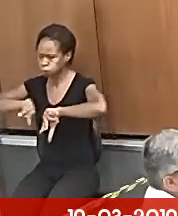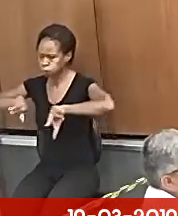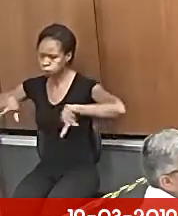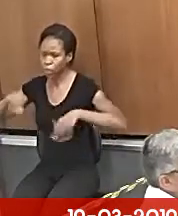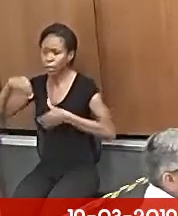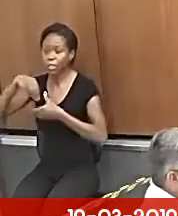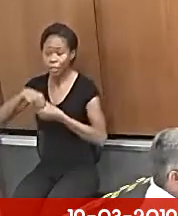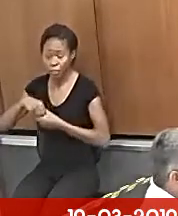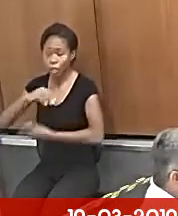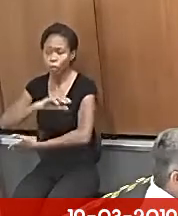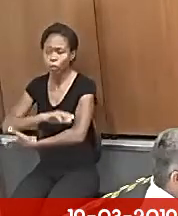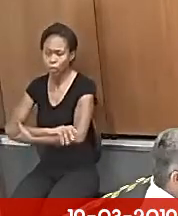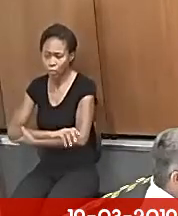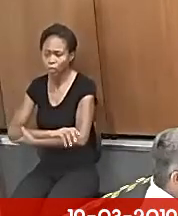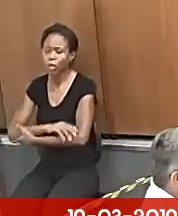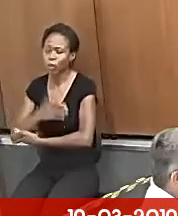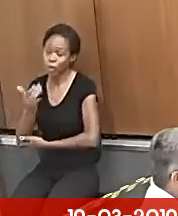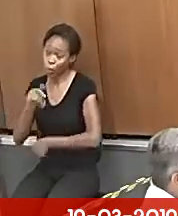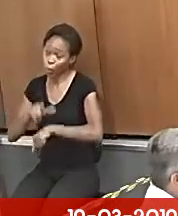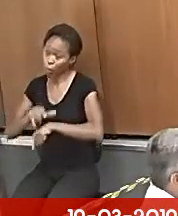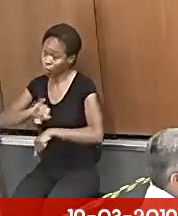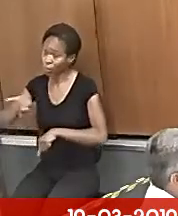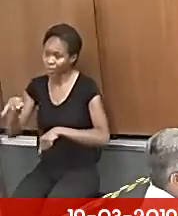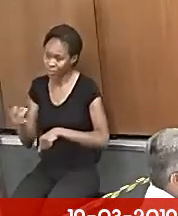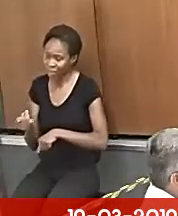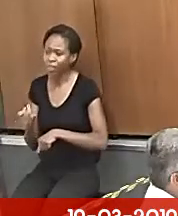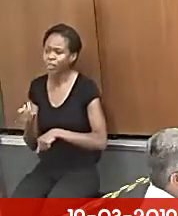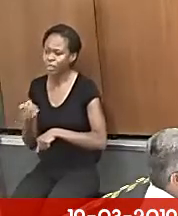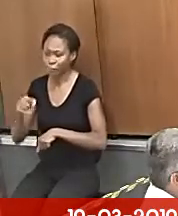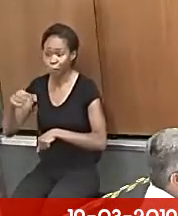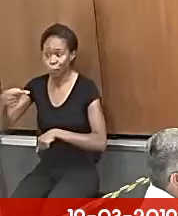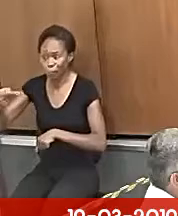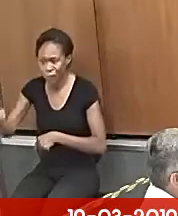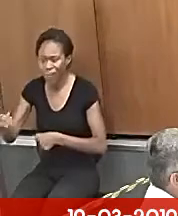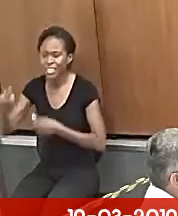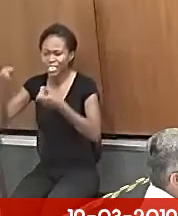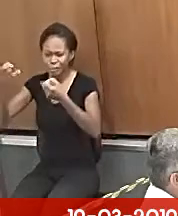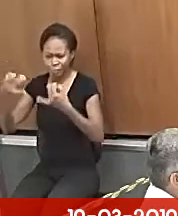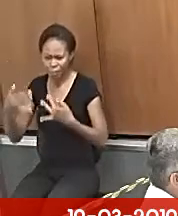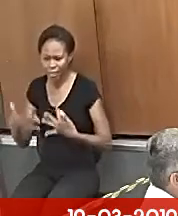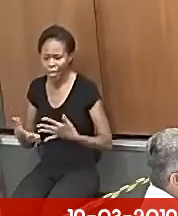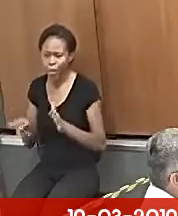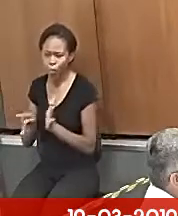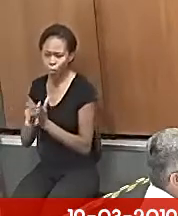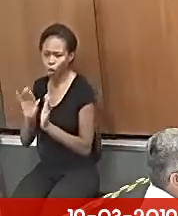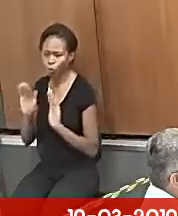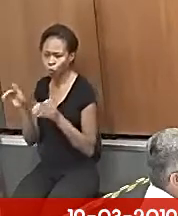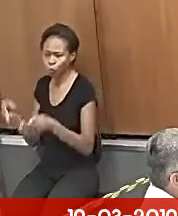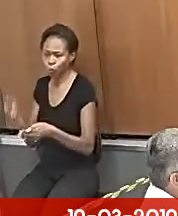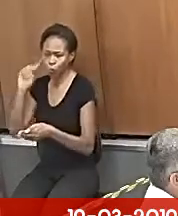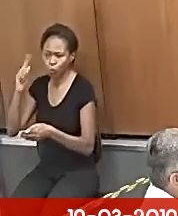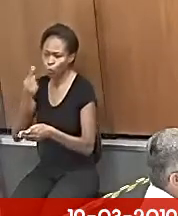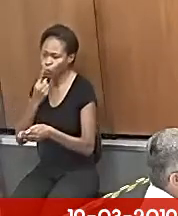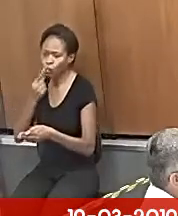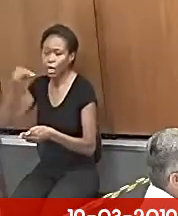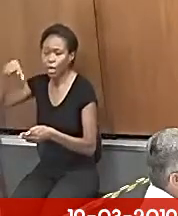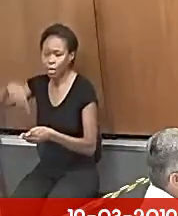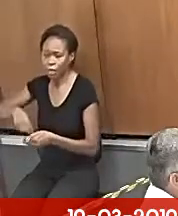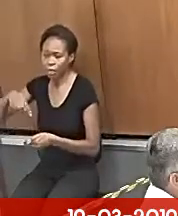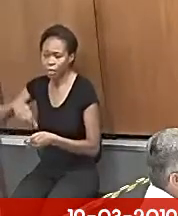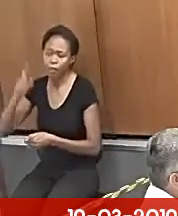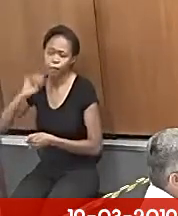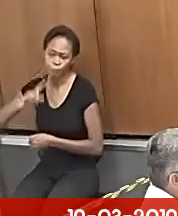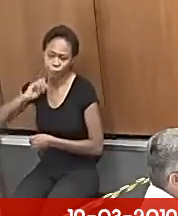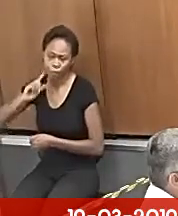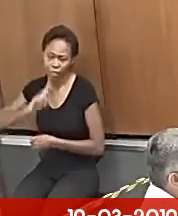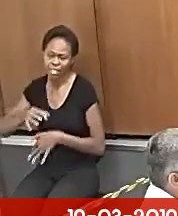desenvolvem qualquer oportunidade teremos aqui um momento específico para tratar do surdo sair de minas gerais e com certeza é